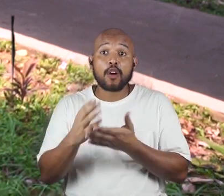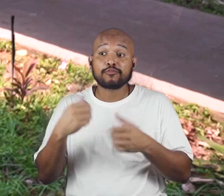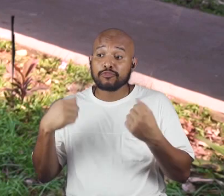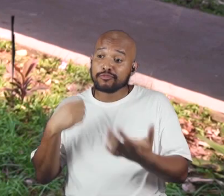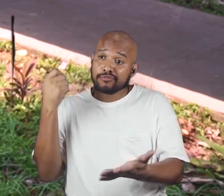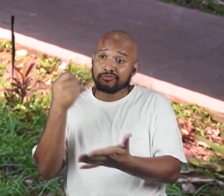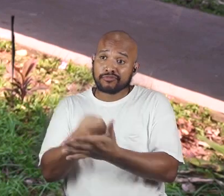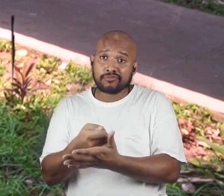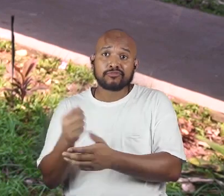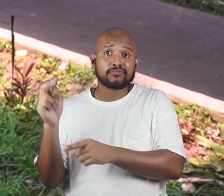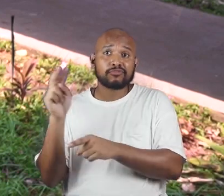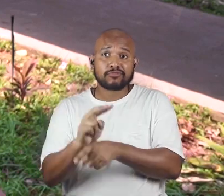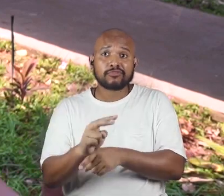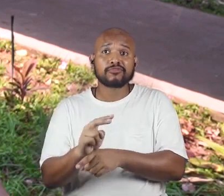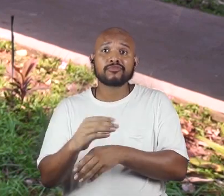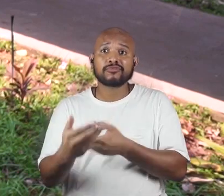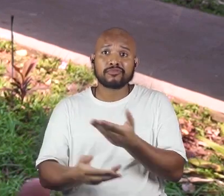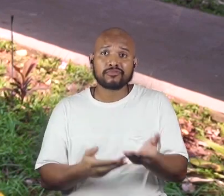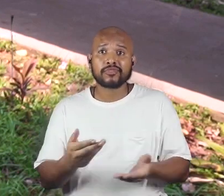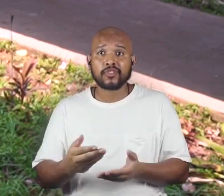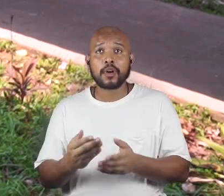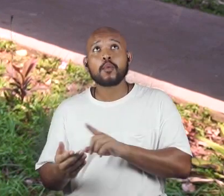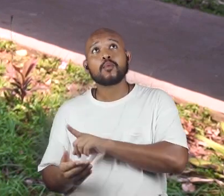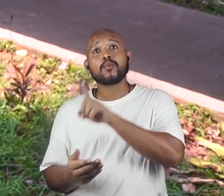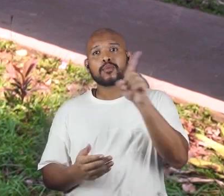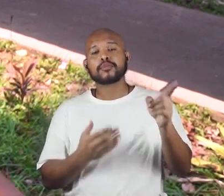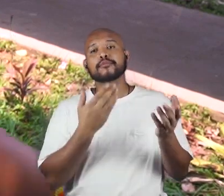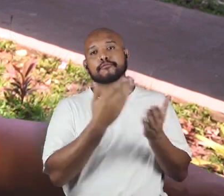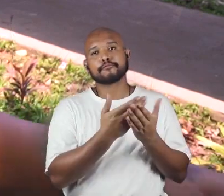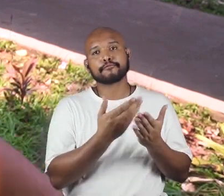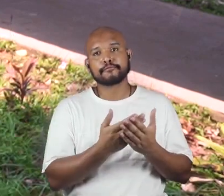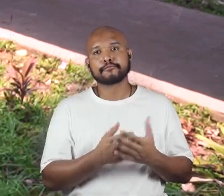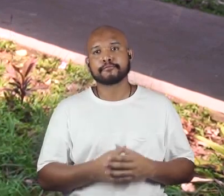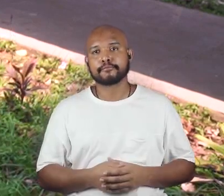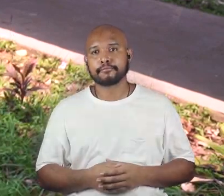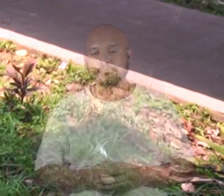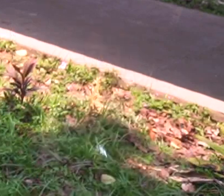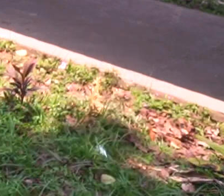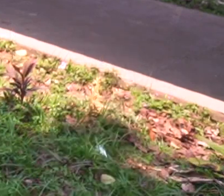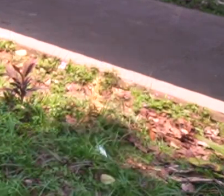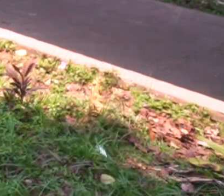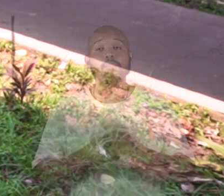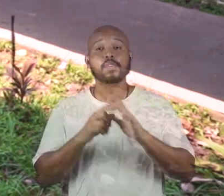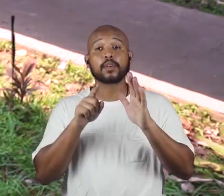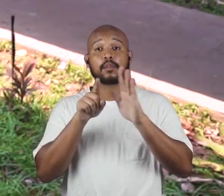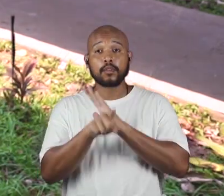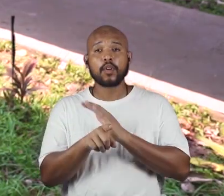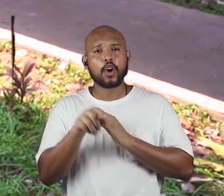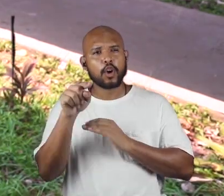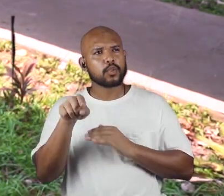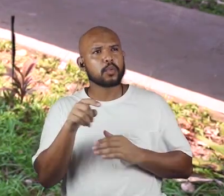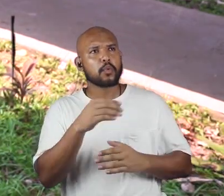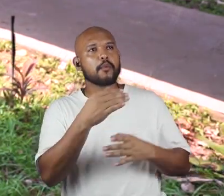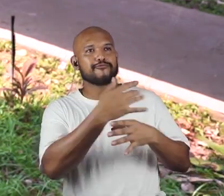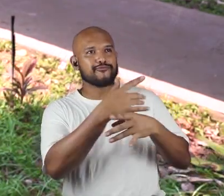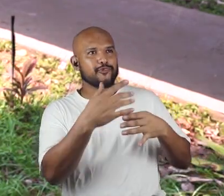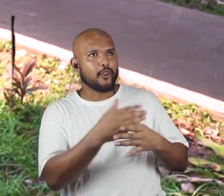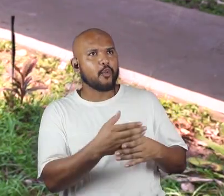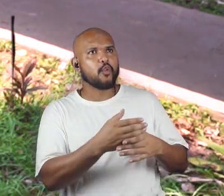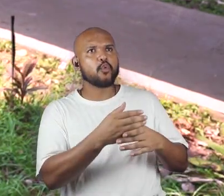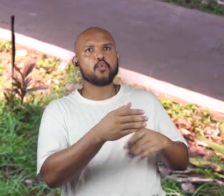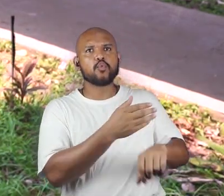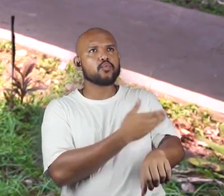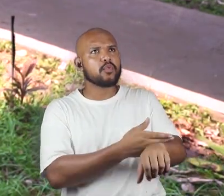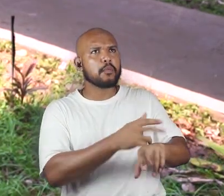tem que pagar, né? Para estar olhando, cuidando, para estar estudando. Tu convivendo com